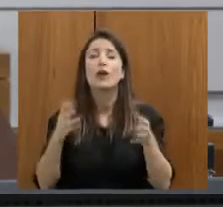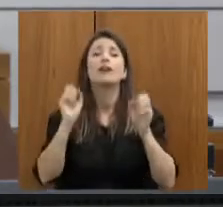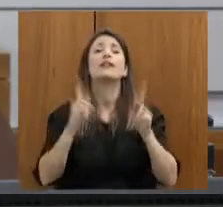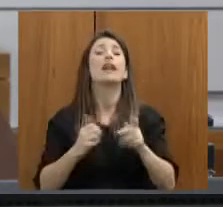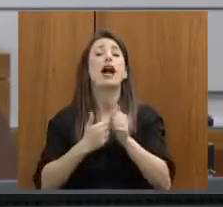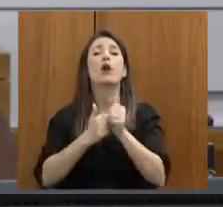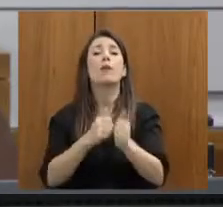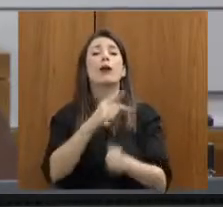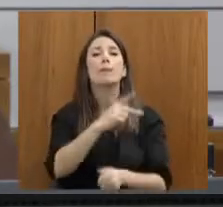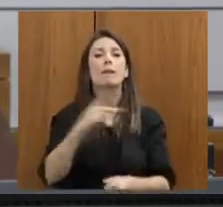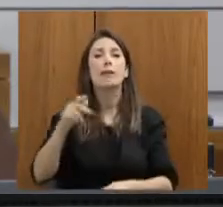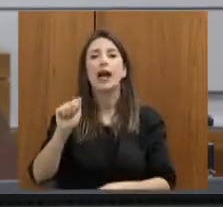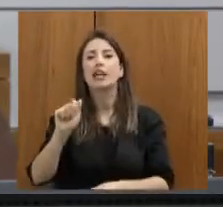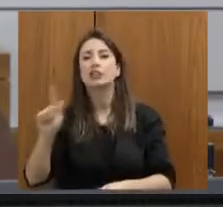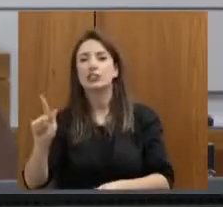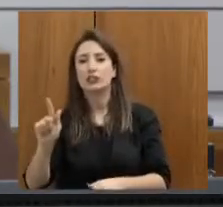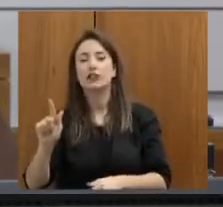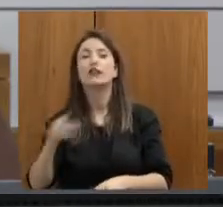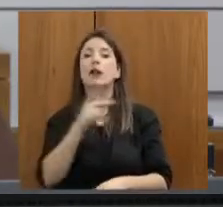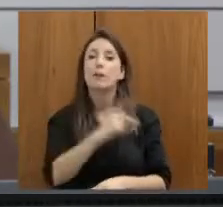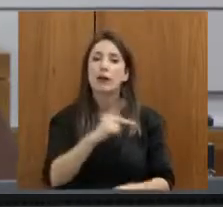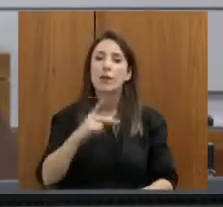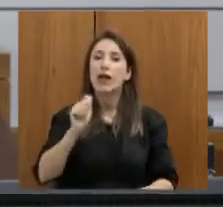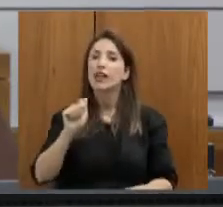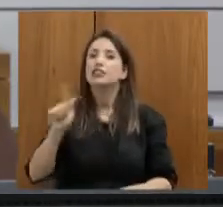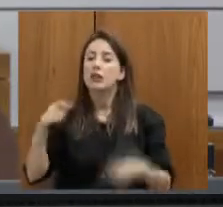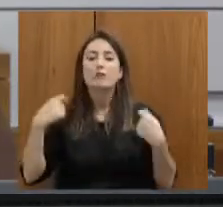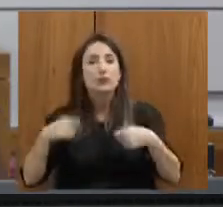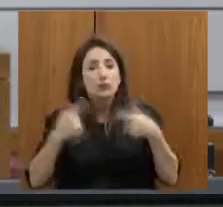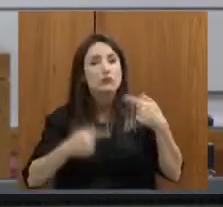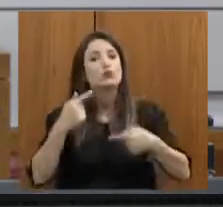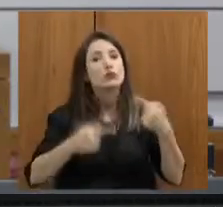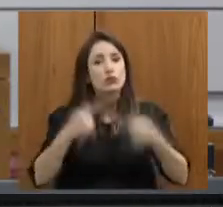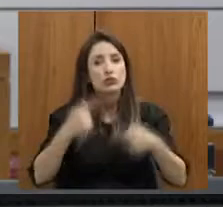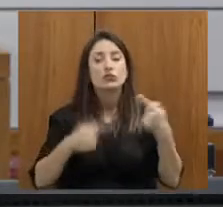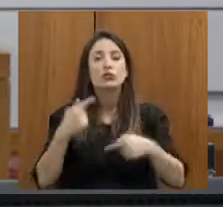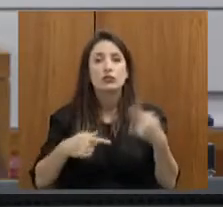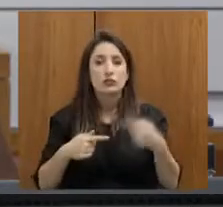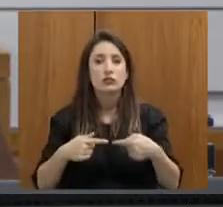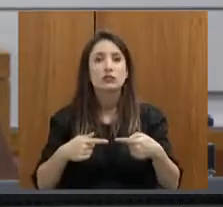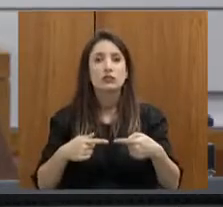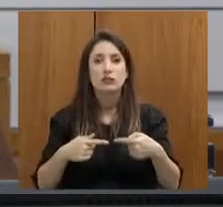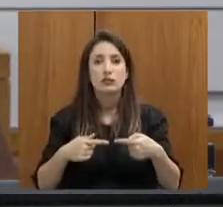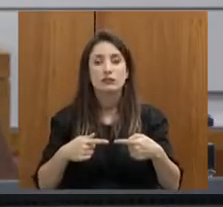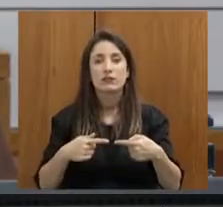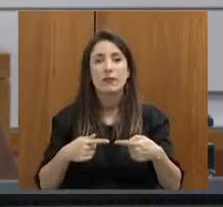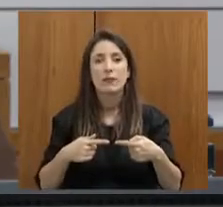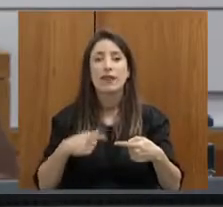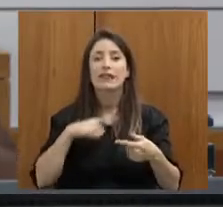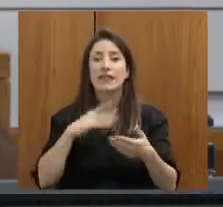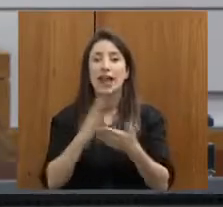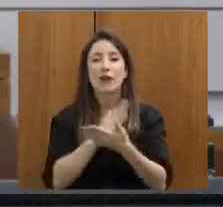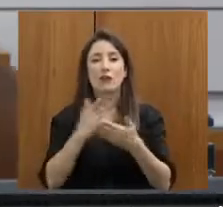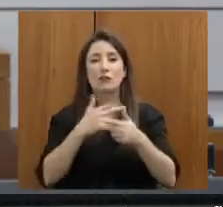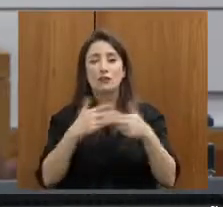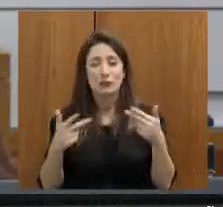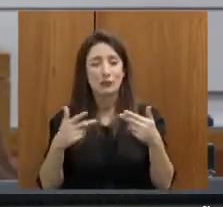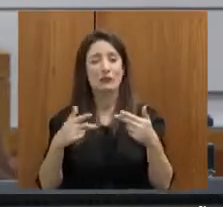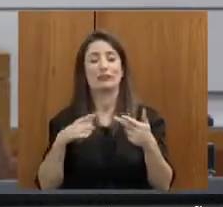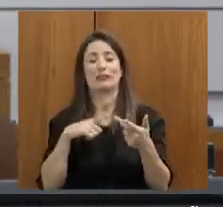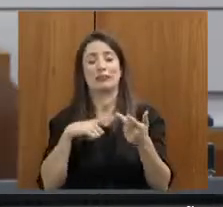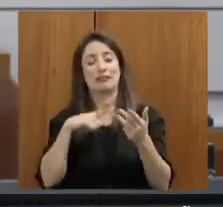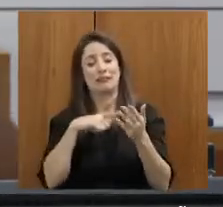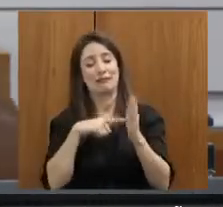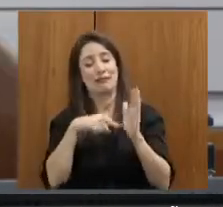g t a p a g tem que vir para dentro da discussão porque a gente tem que fazer até a luva tá gente tem umas coisas que tão pequenininha que a gente tem de lupa